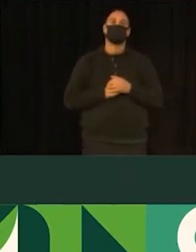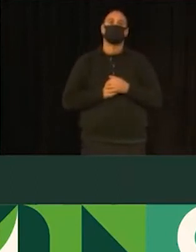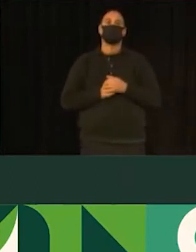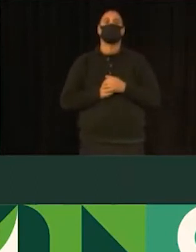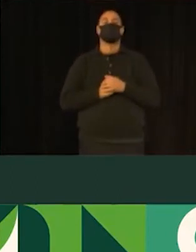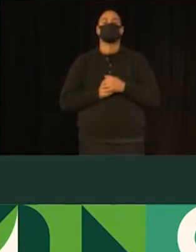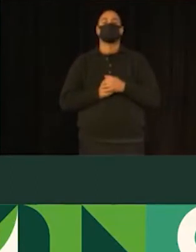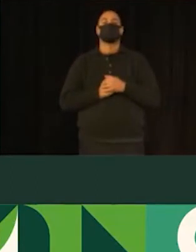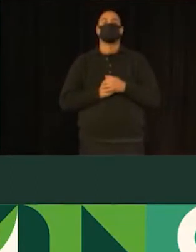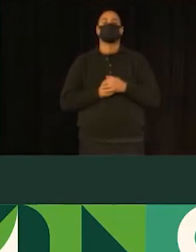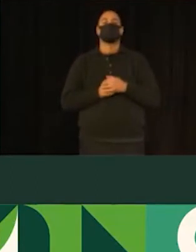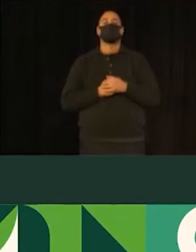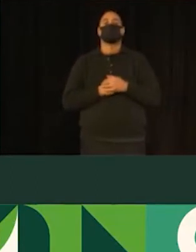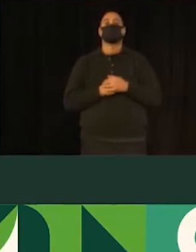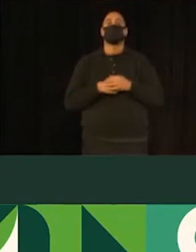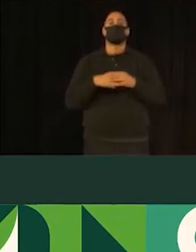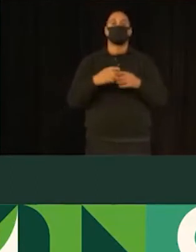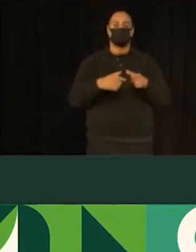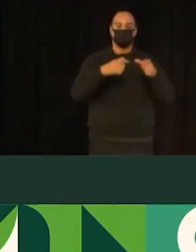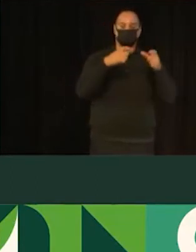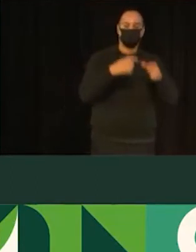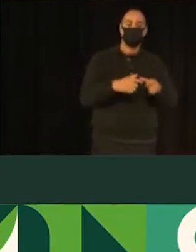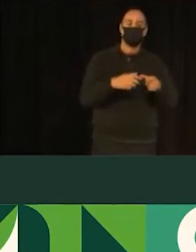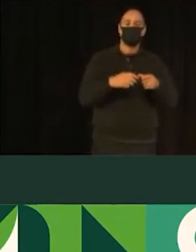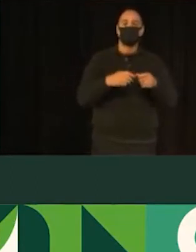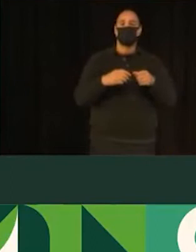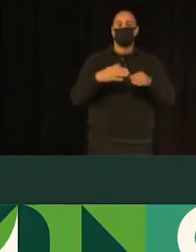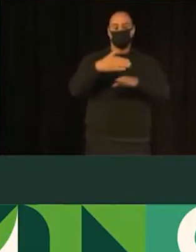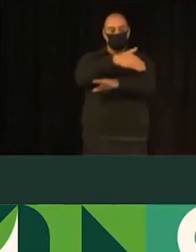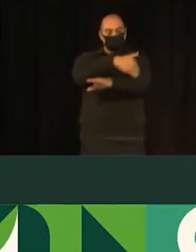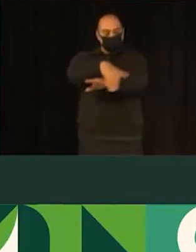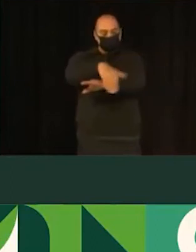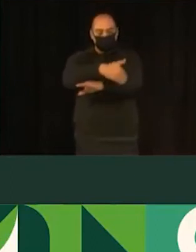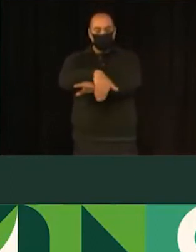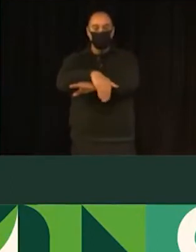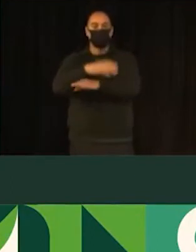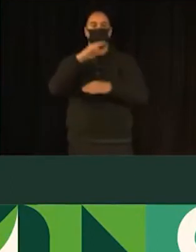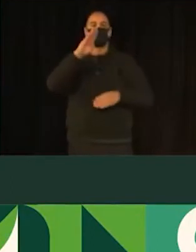Aqui a estação Farroupilha, no cruzamento da Avenida Boqueirão com a Avenida Farroupilha.